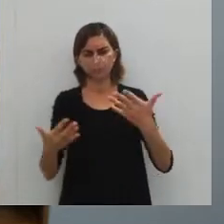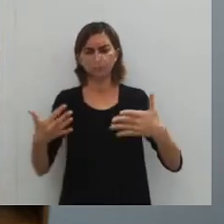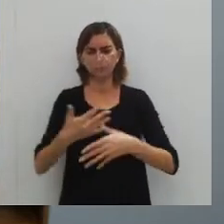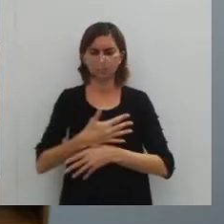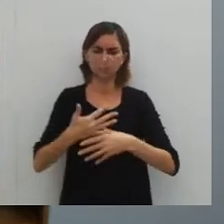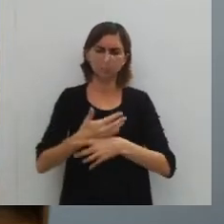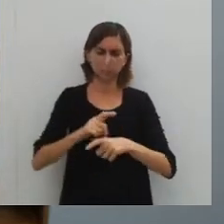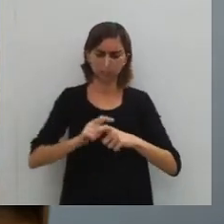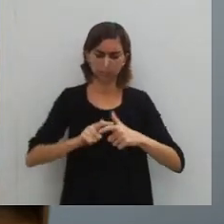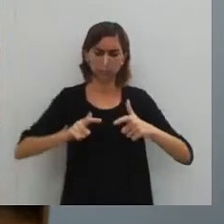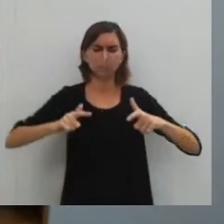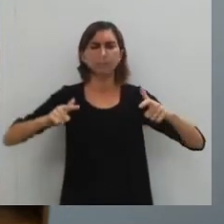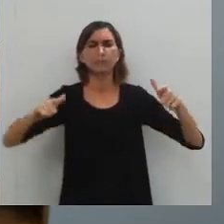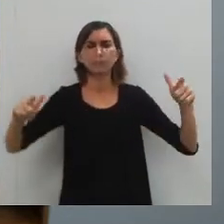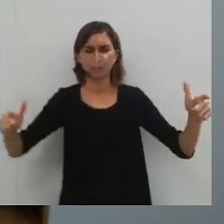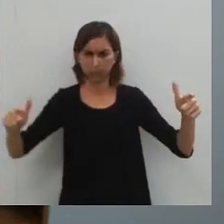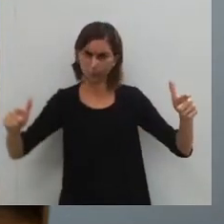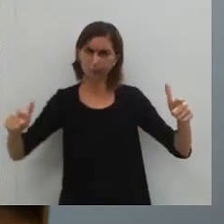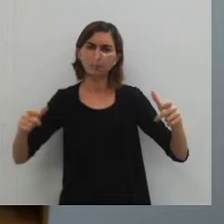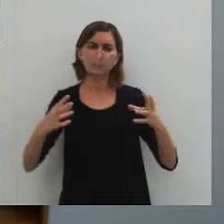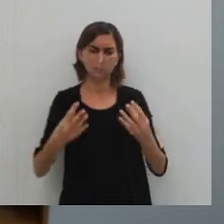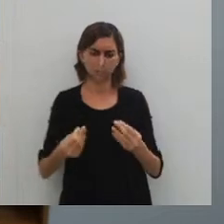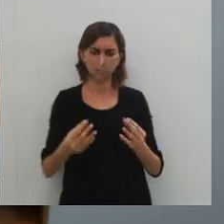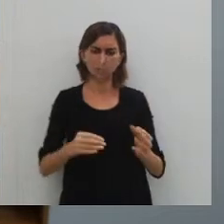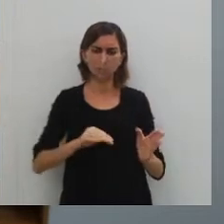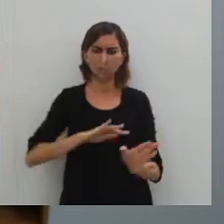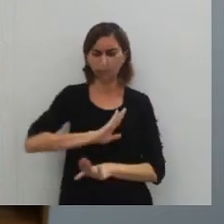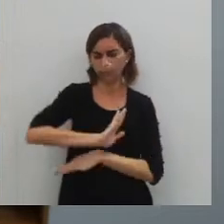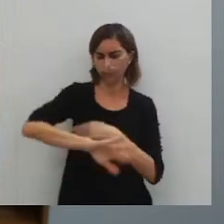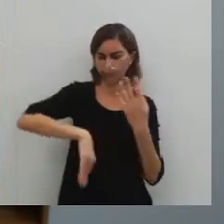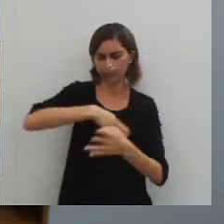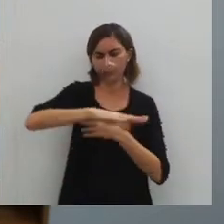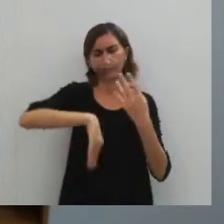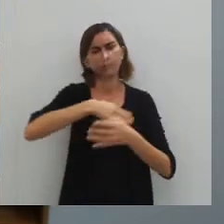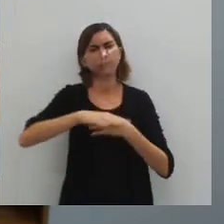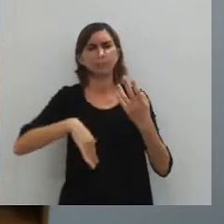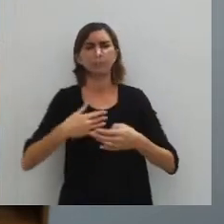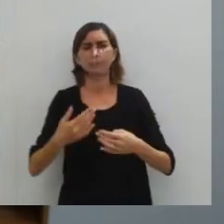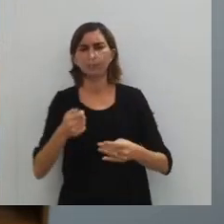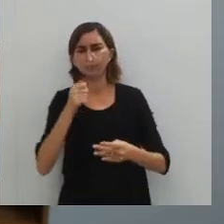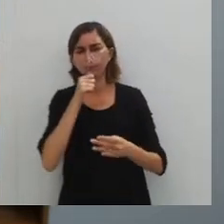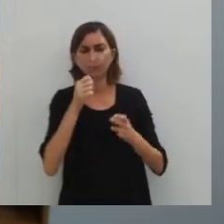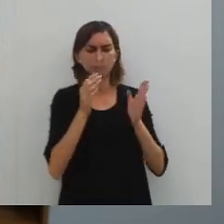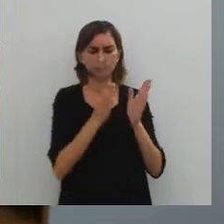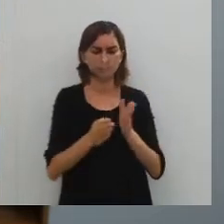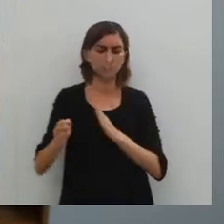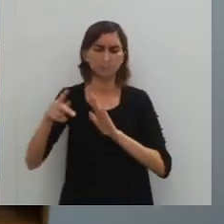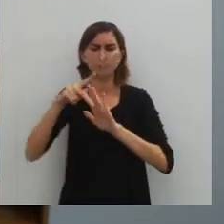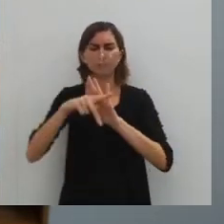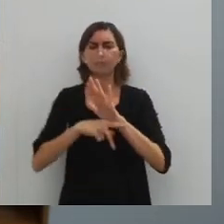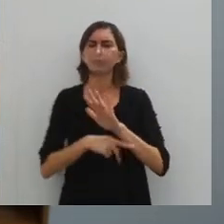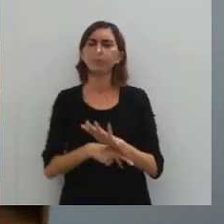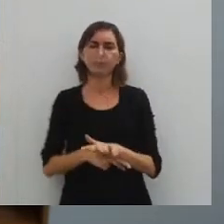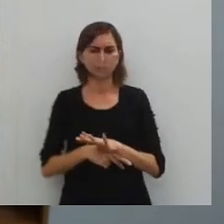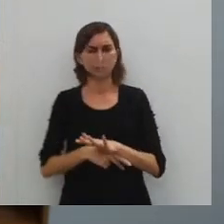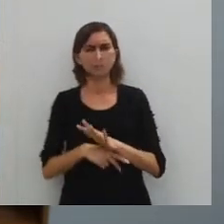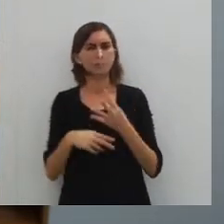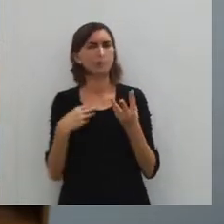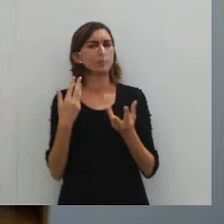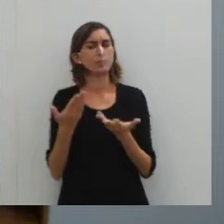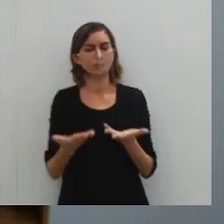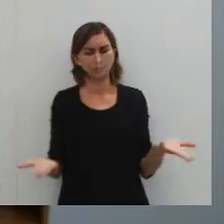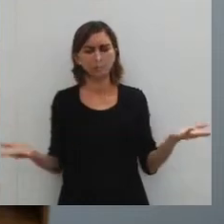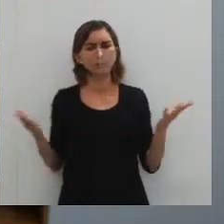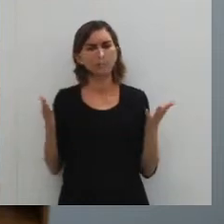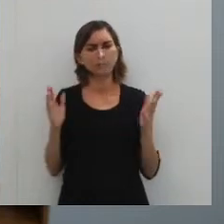cidades cresceram muito de maneira desordenada, sem um devido planejamento. Com